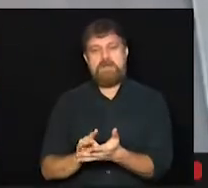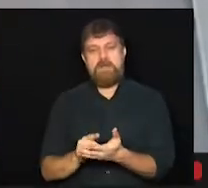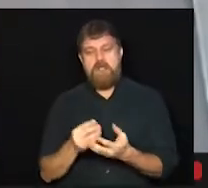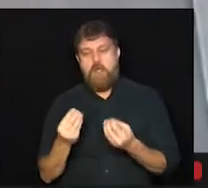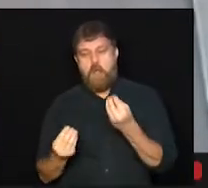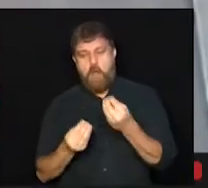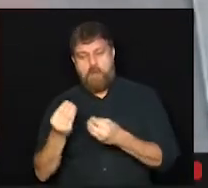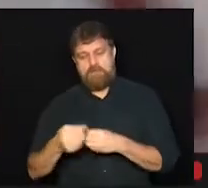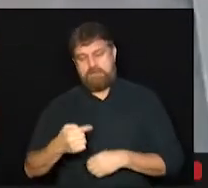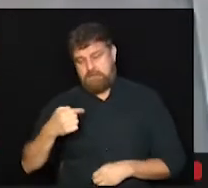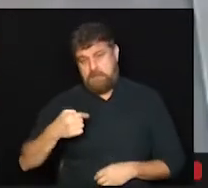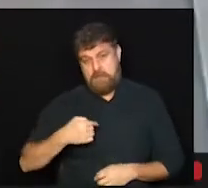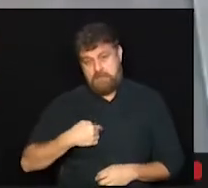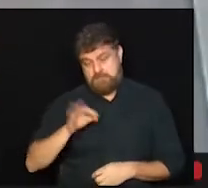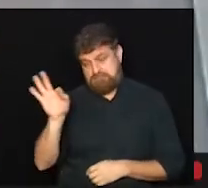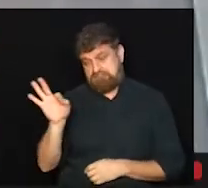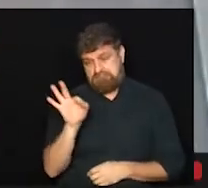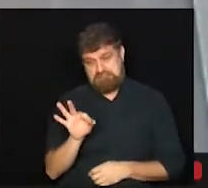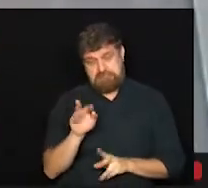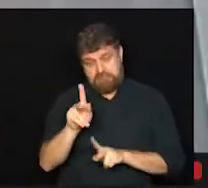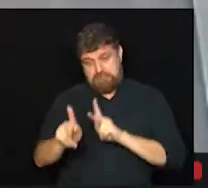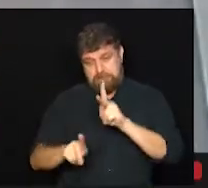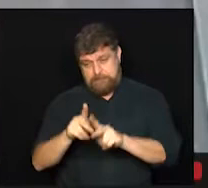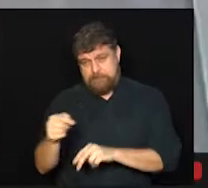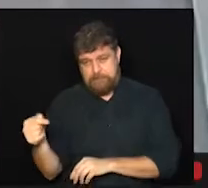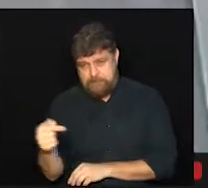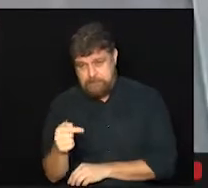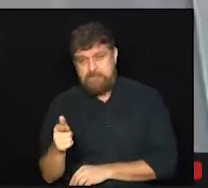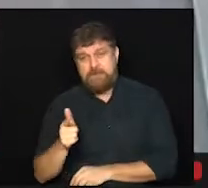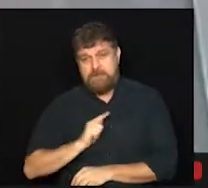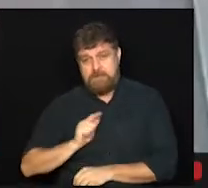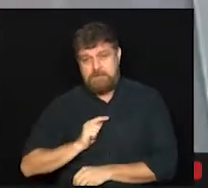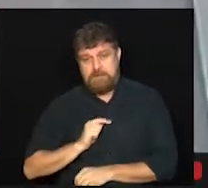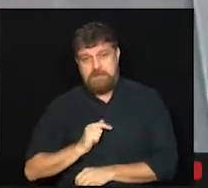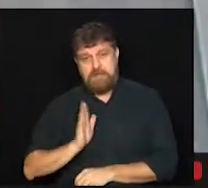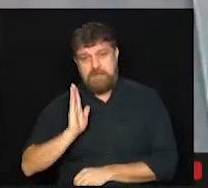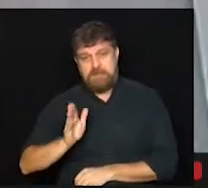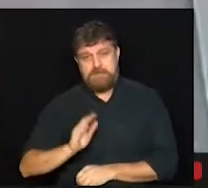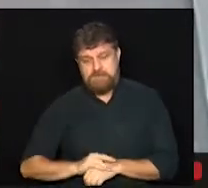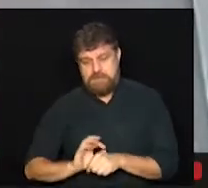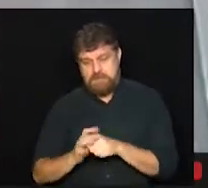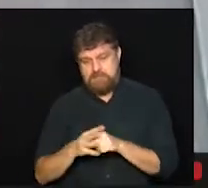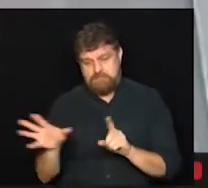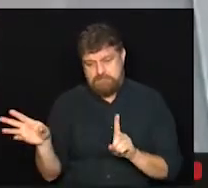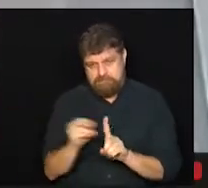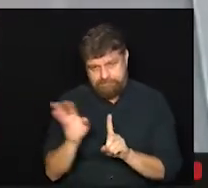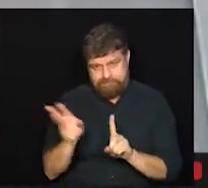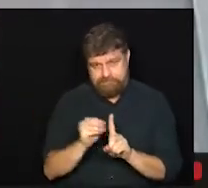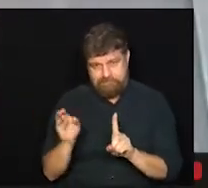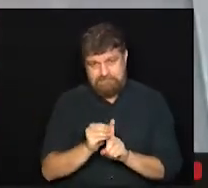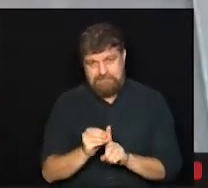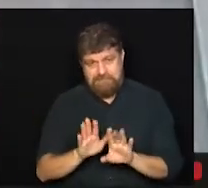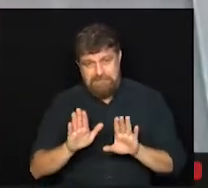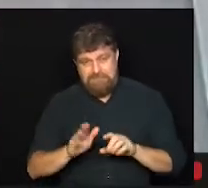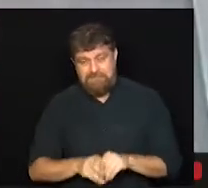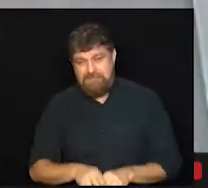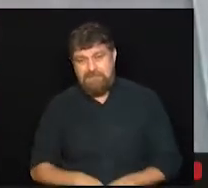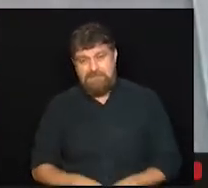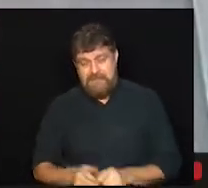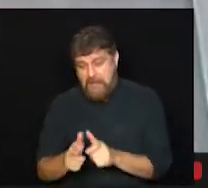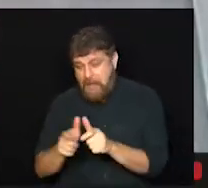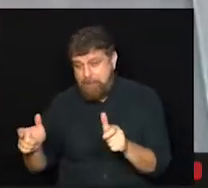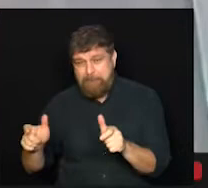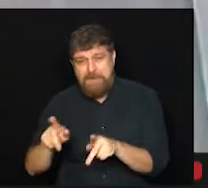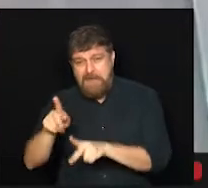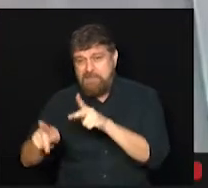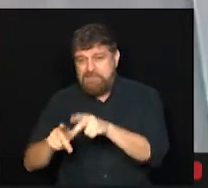posso dizer assim, ó, X% da população tem anticorpo para Covid, então já pegou um dia. Mas o X% que não tem anticorpo, eu não